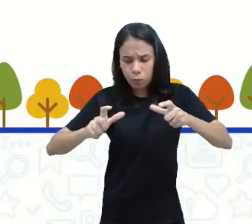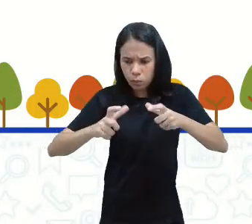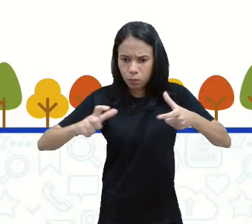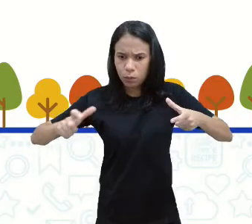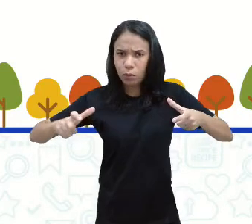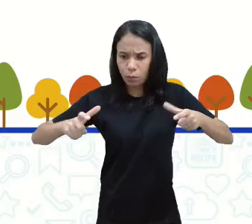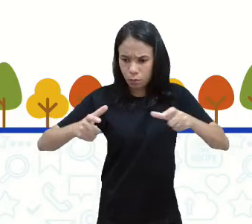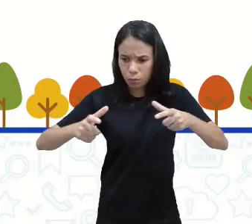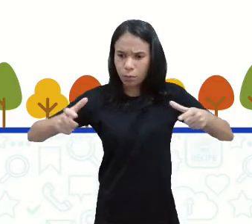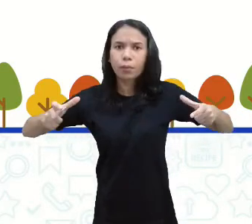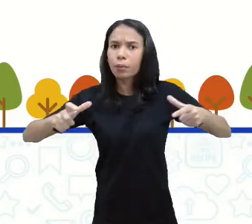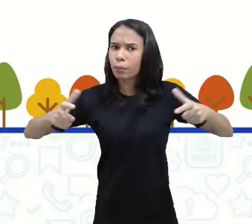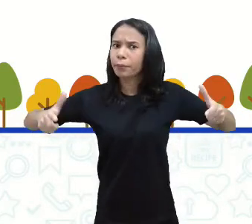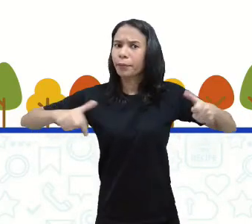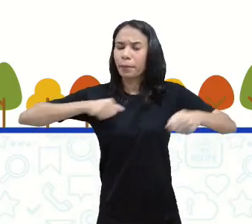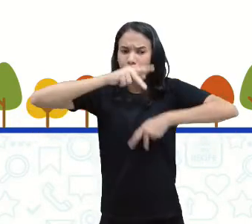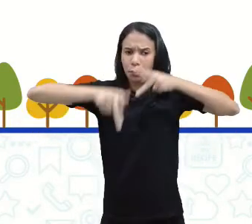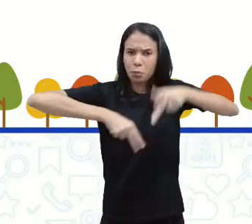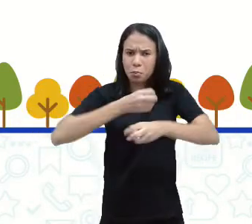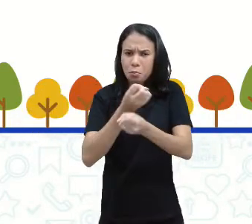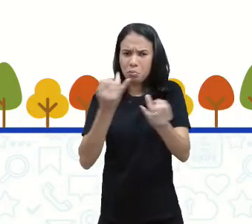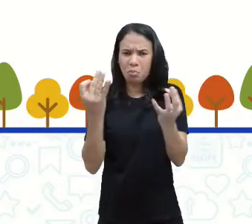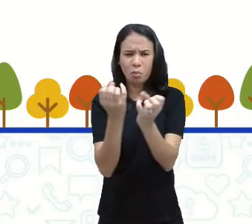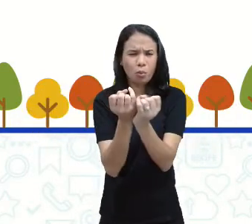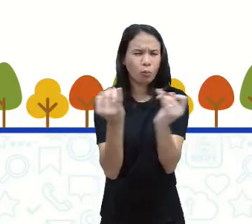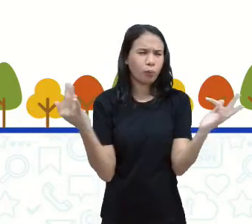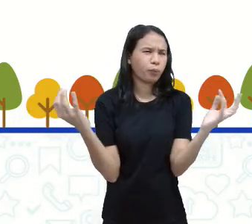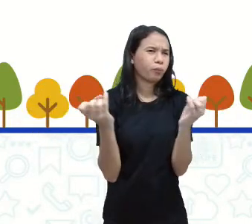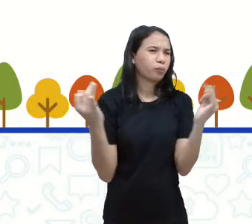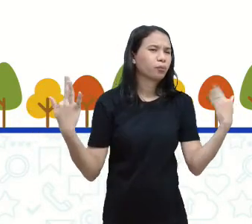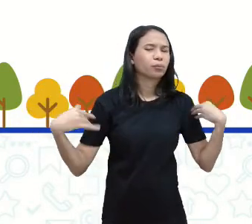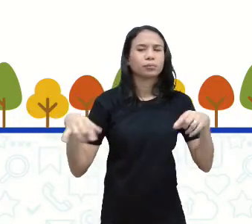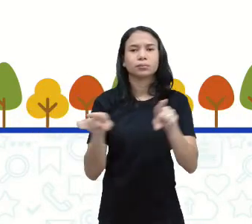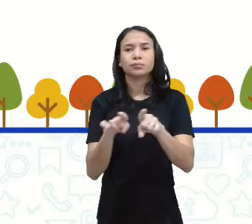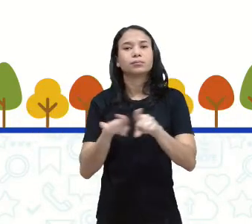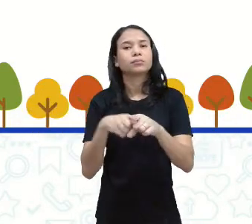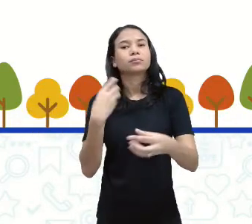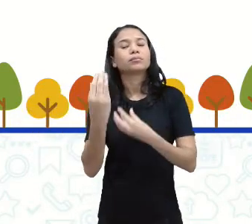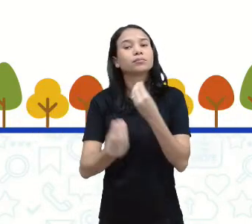o aumento da população, essa questão